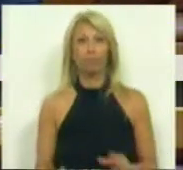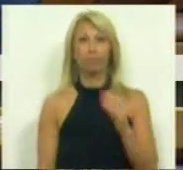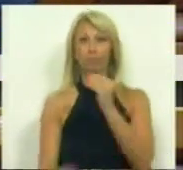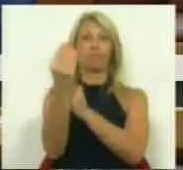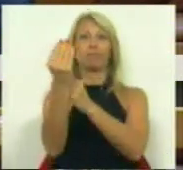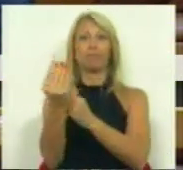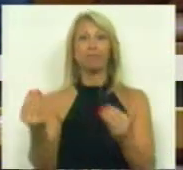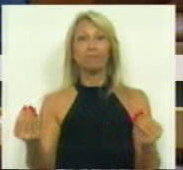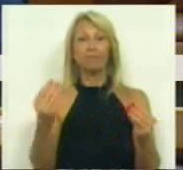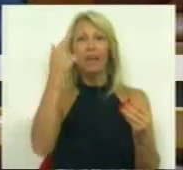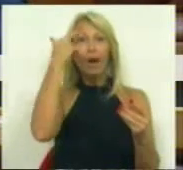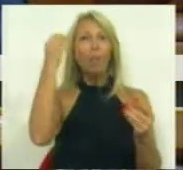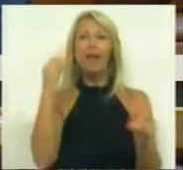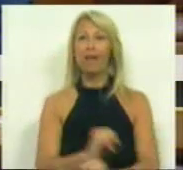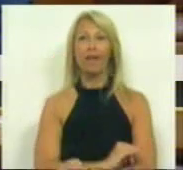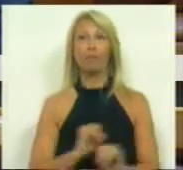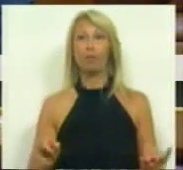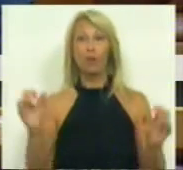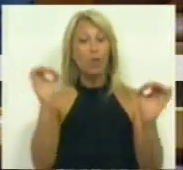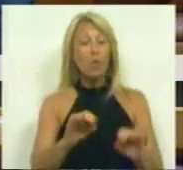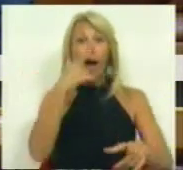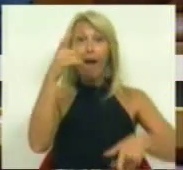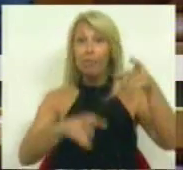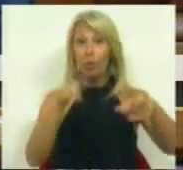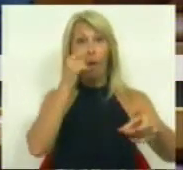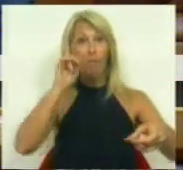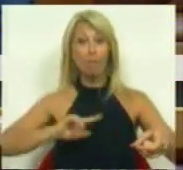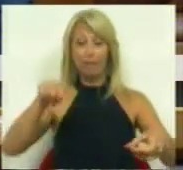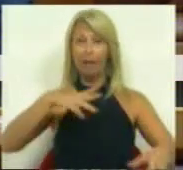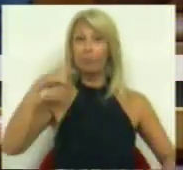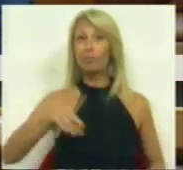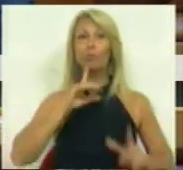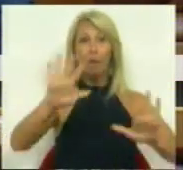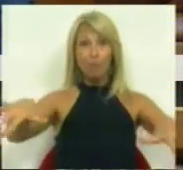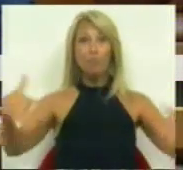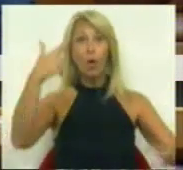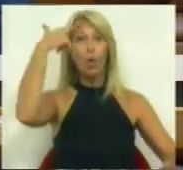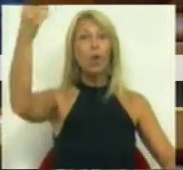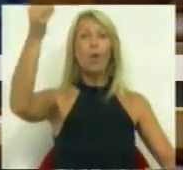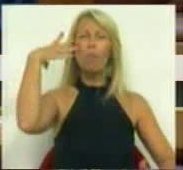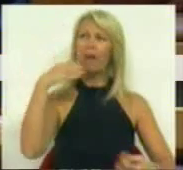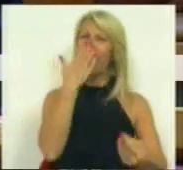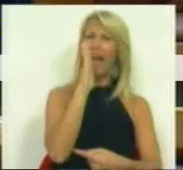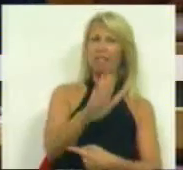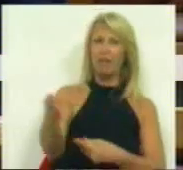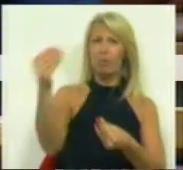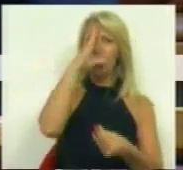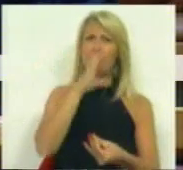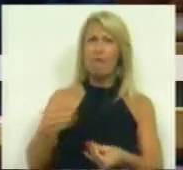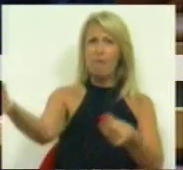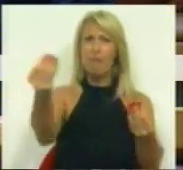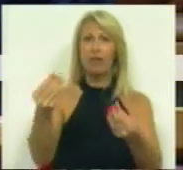incompreensível. Nenhum cidadão, nenhuma cidadã em Portugal pode compreender esta atitude da parte do Governo, que é